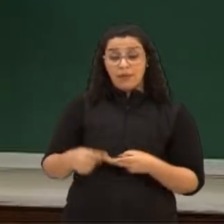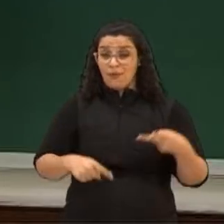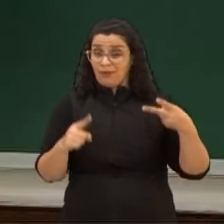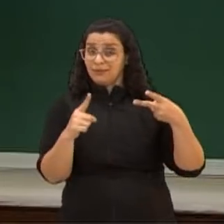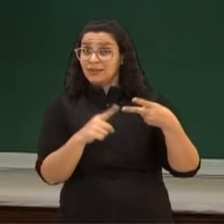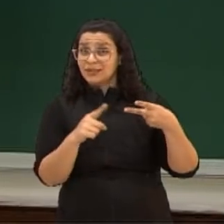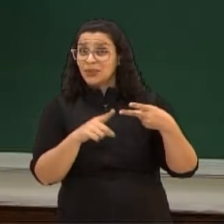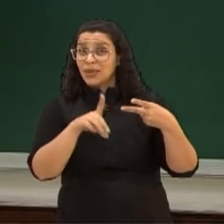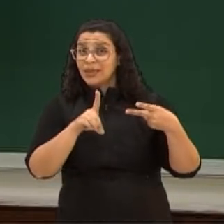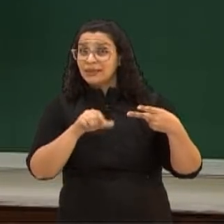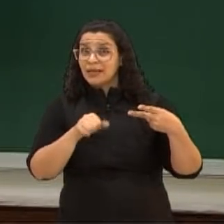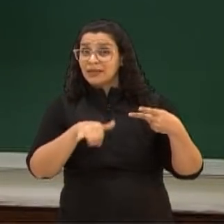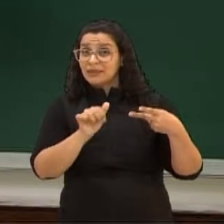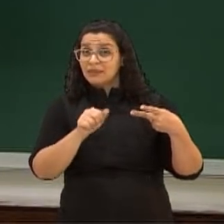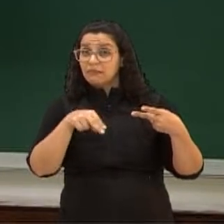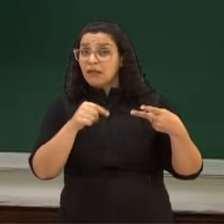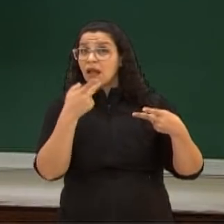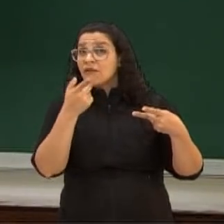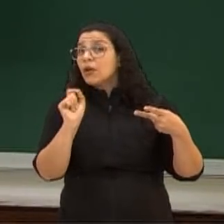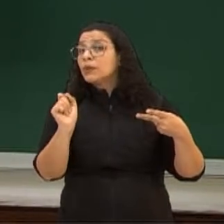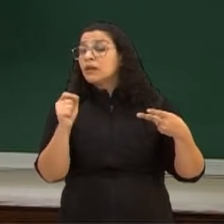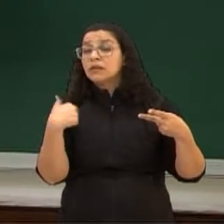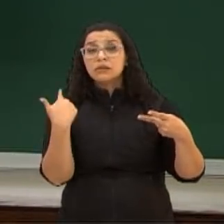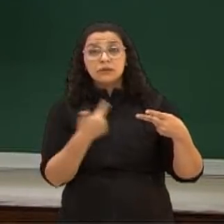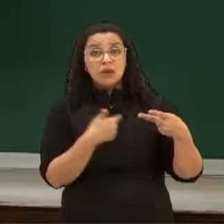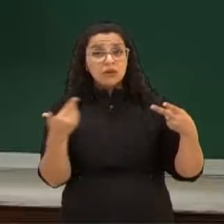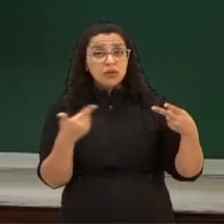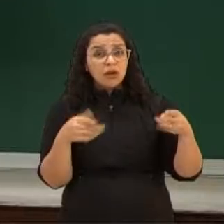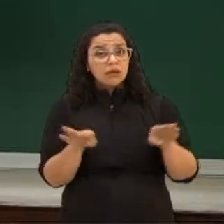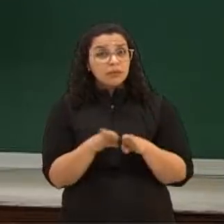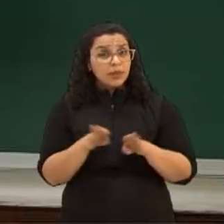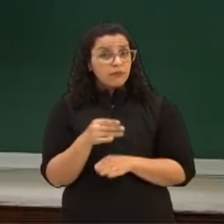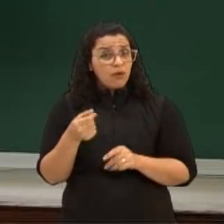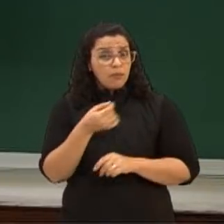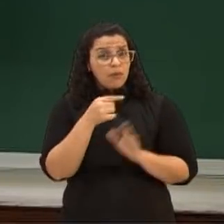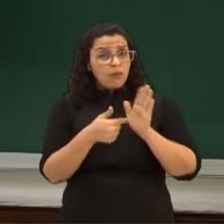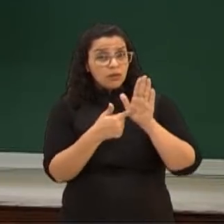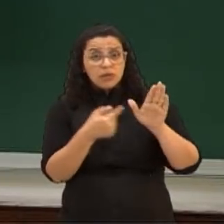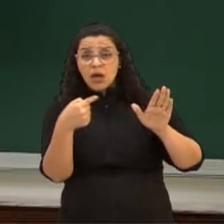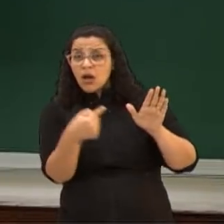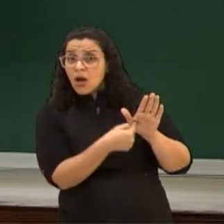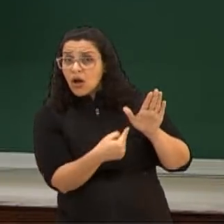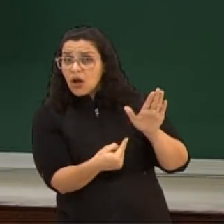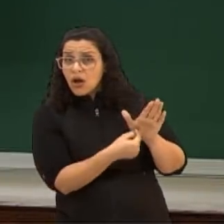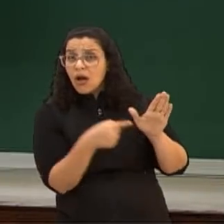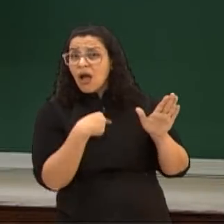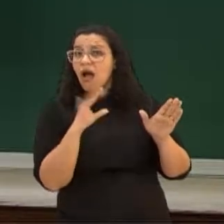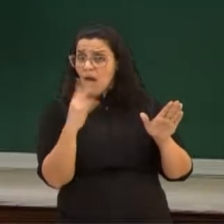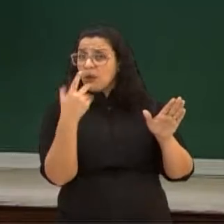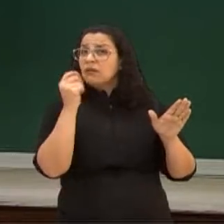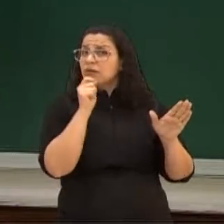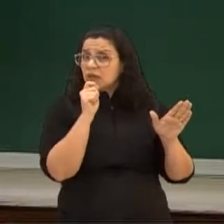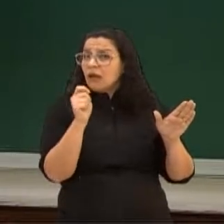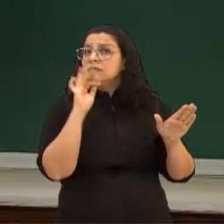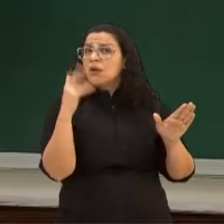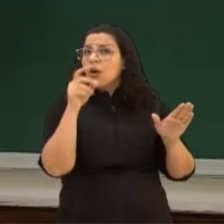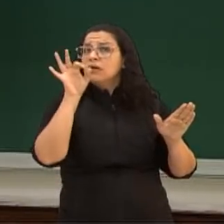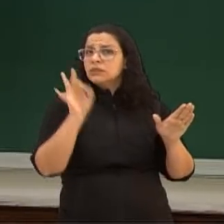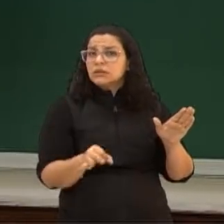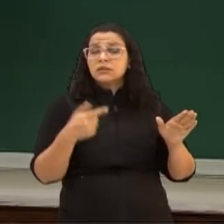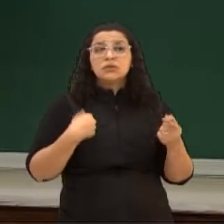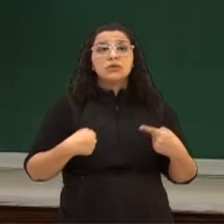nesta carta da Daiane, a Daiane faz o quê? Ela exemplifica que isso acontece. E se